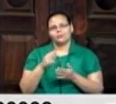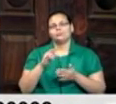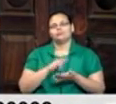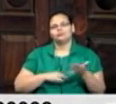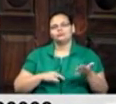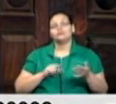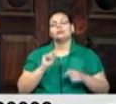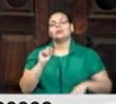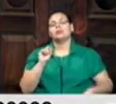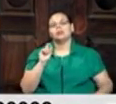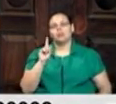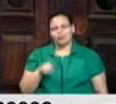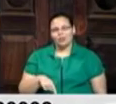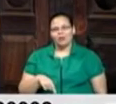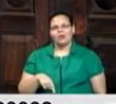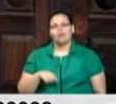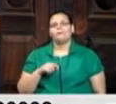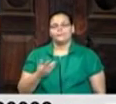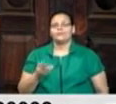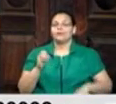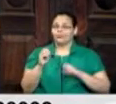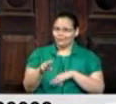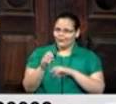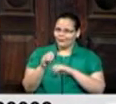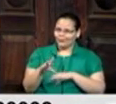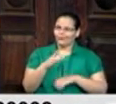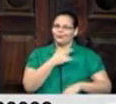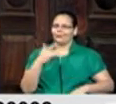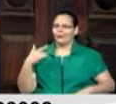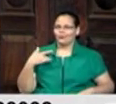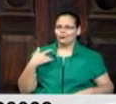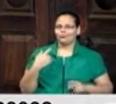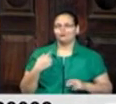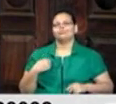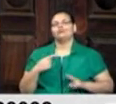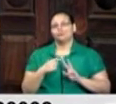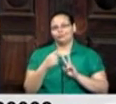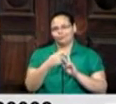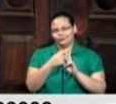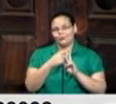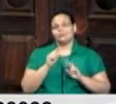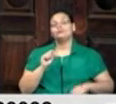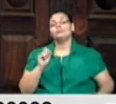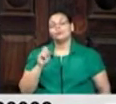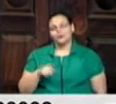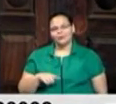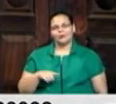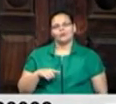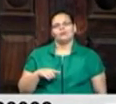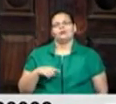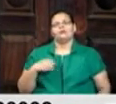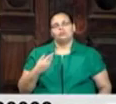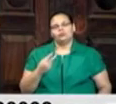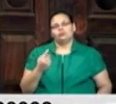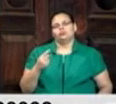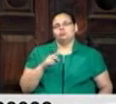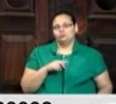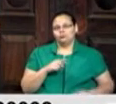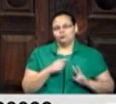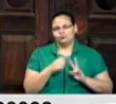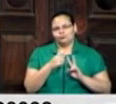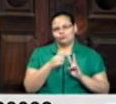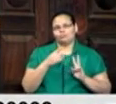crise econômica? Foi exatamente a educação e a saúde, a partir do momento que eles foram, esses dois